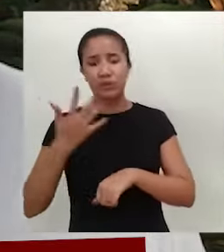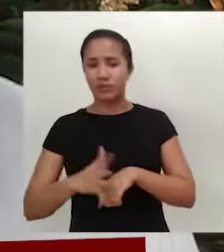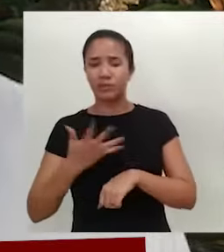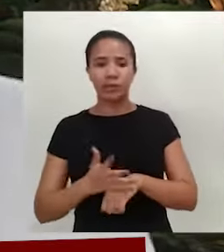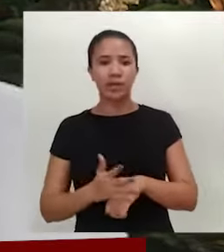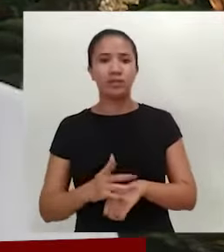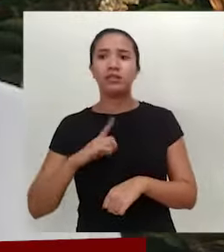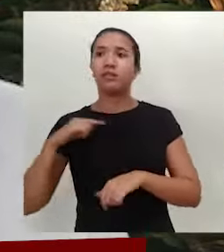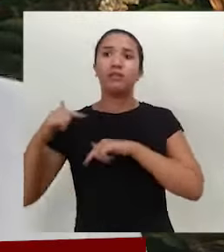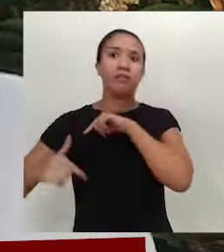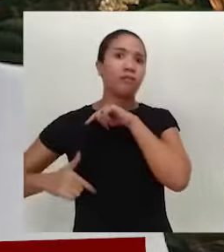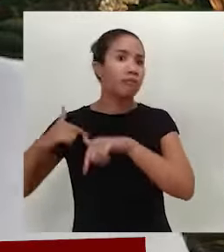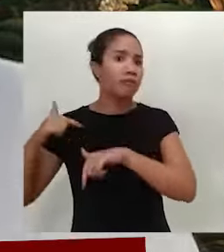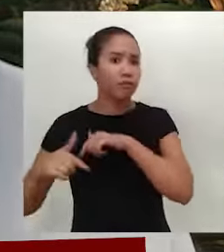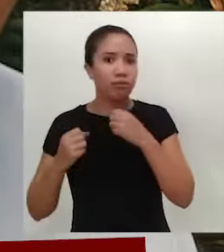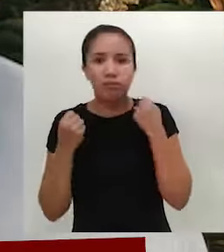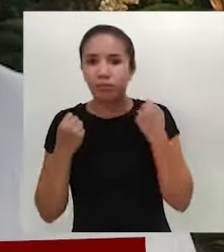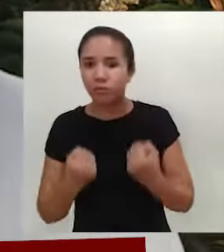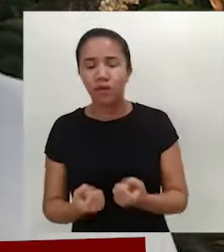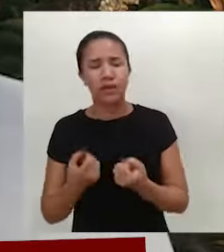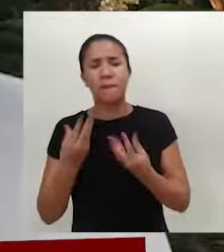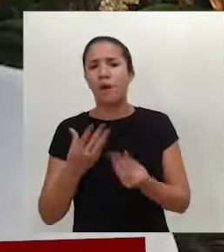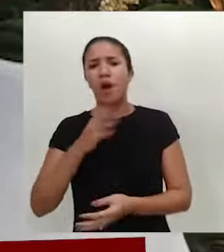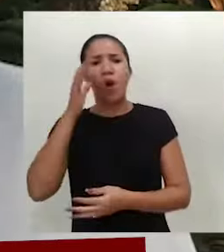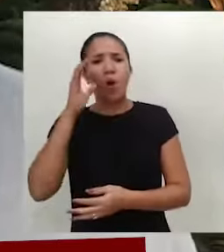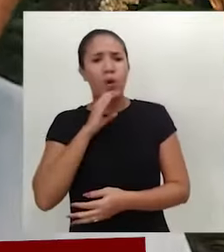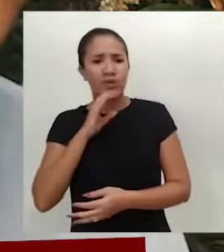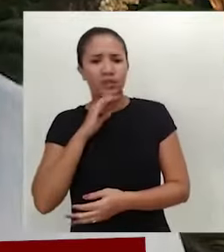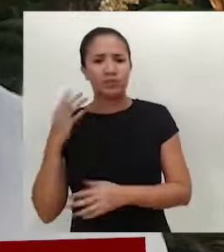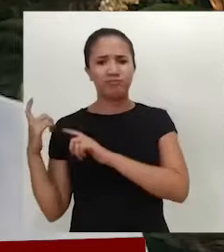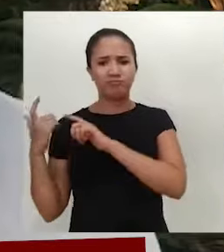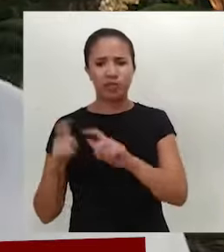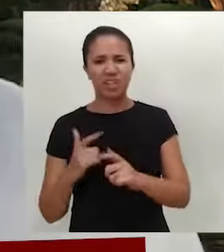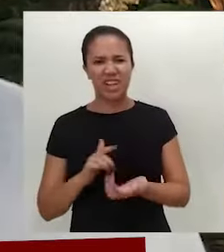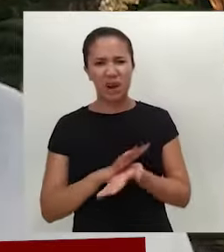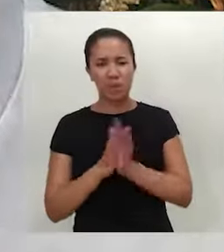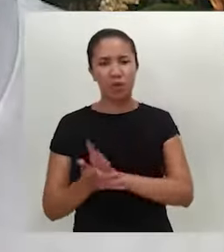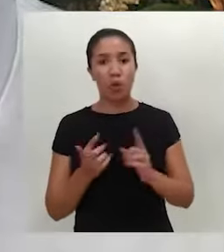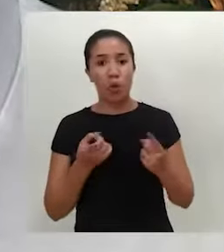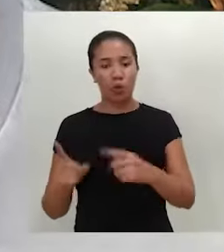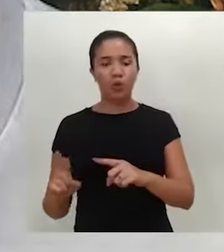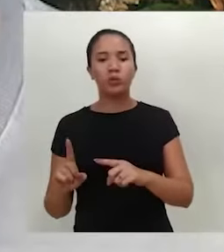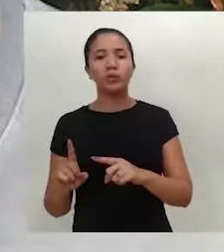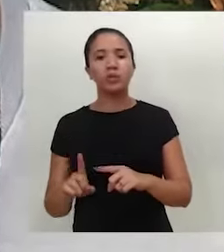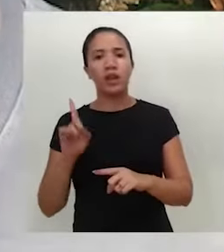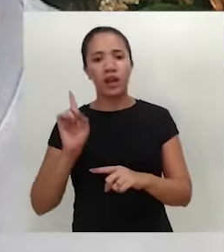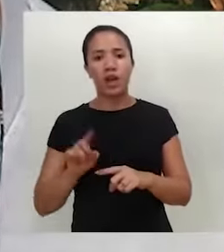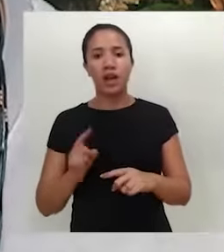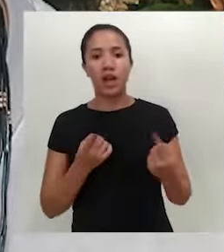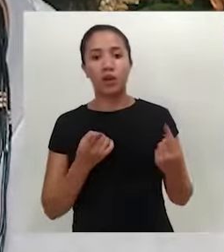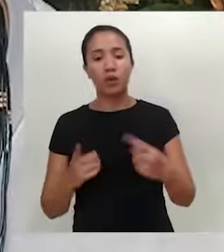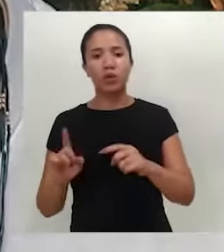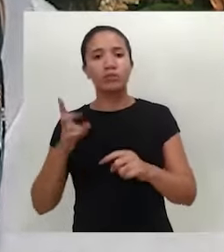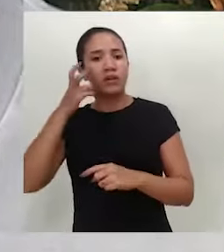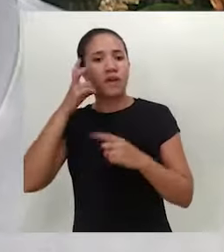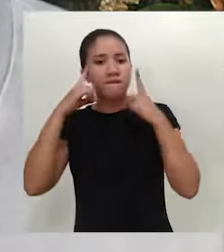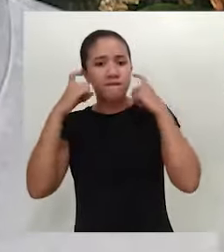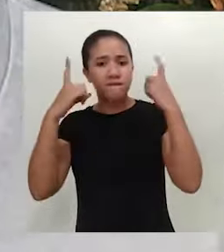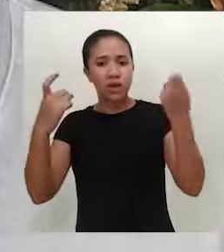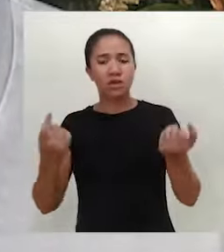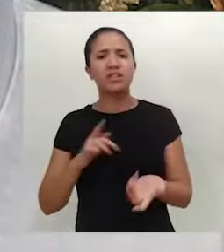e muitas outras atividades. Isso dá muito trabalho e é carregado de conhecimento ancestral. Combater o preconceito contra povos indígenas